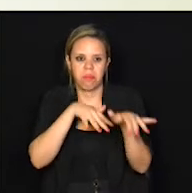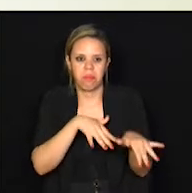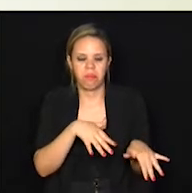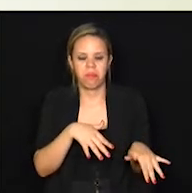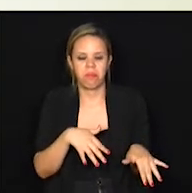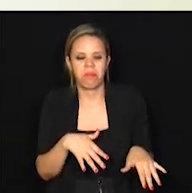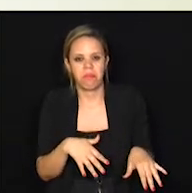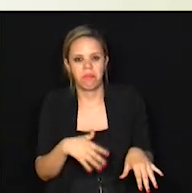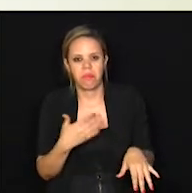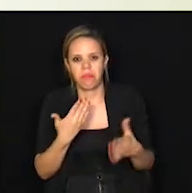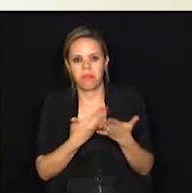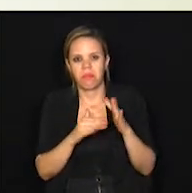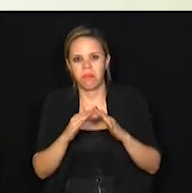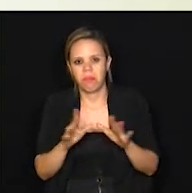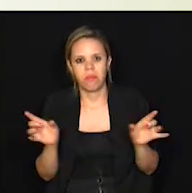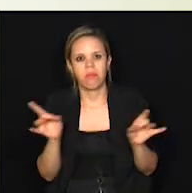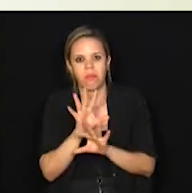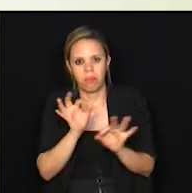correndo sérios riscos.